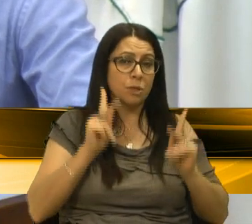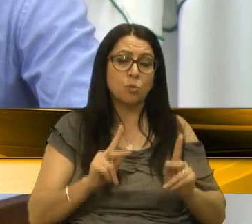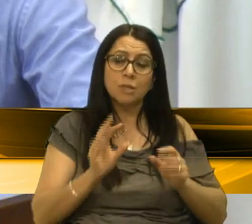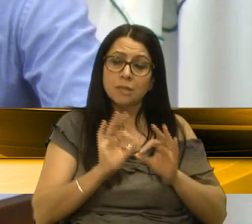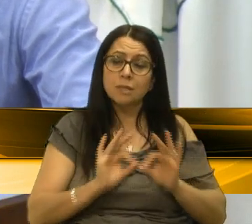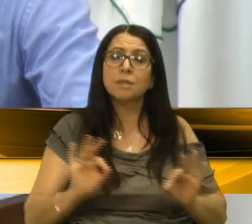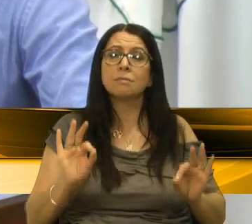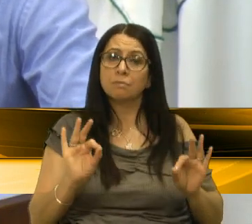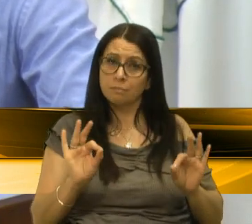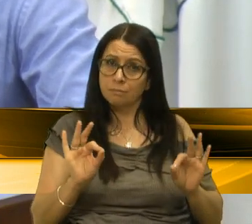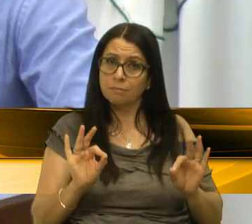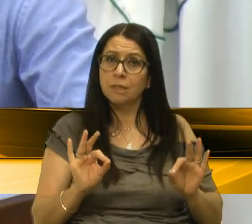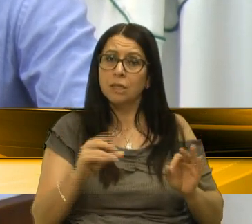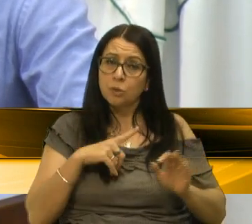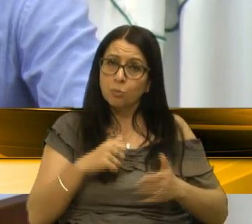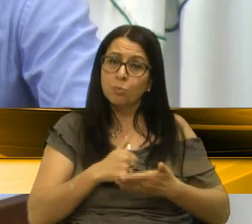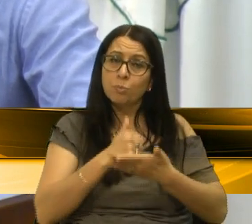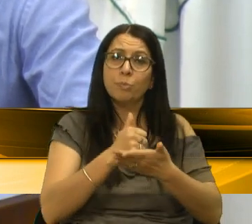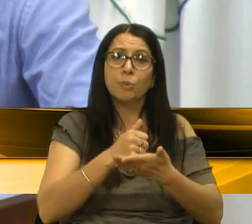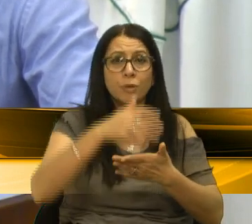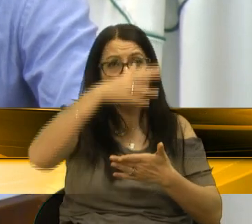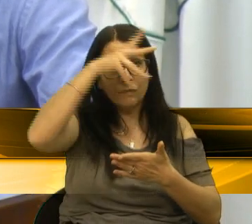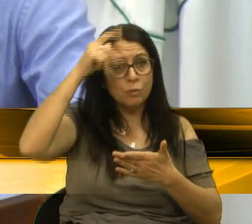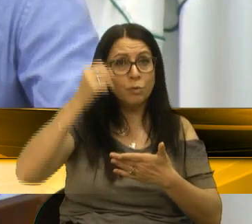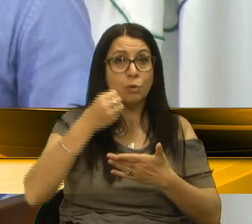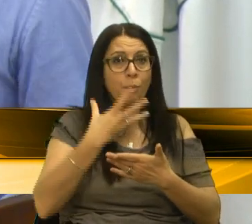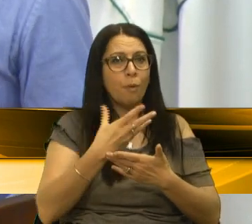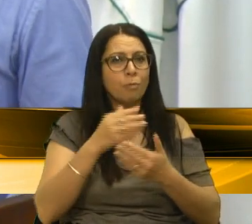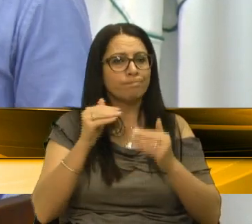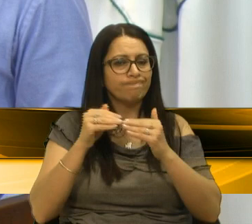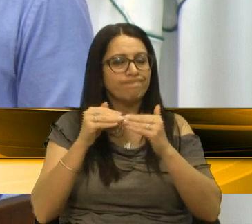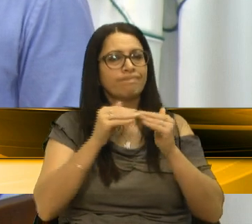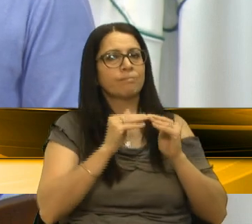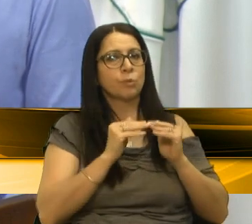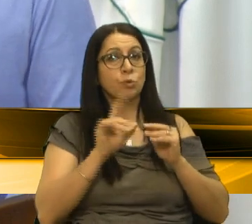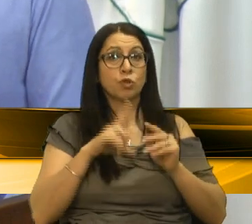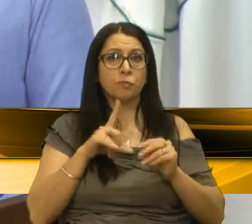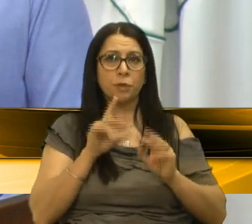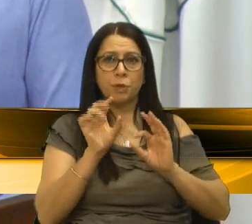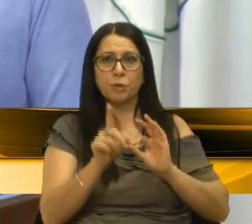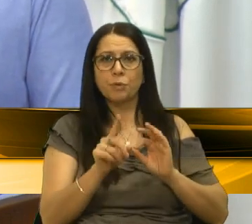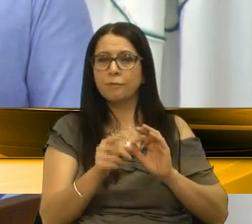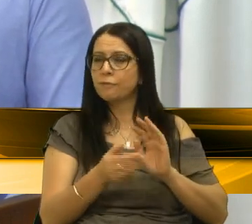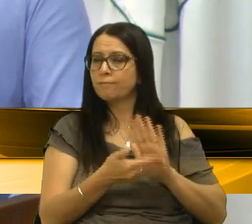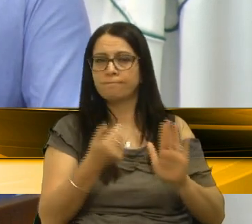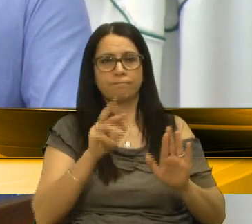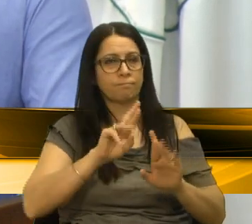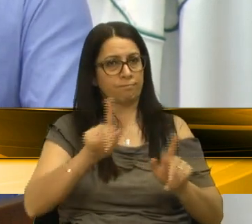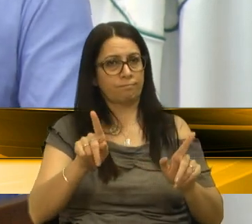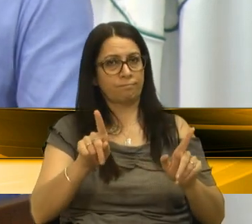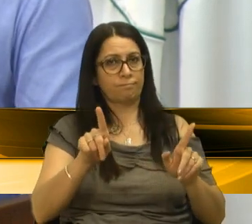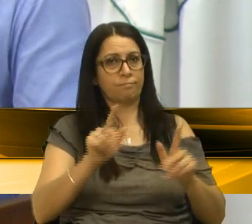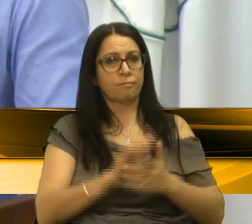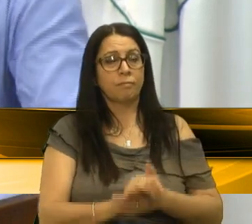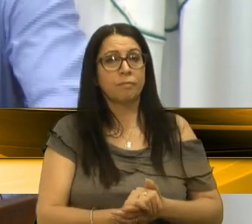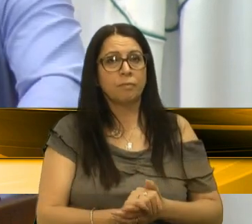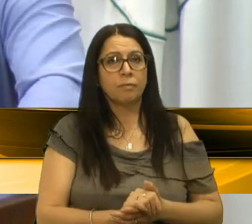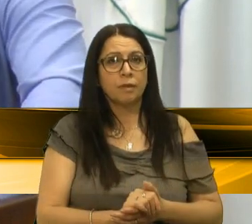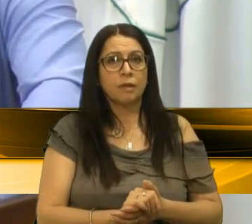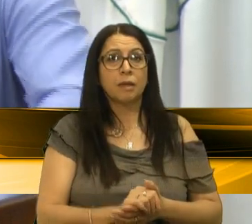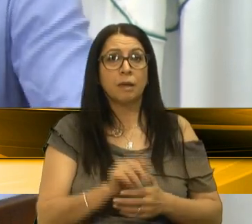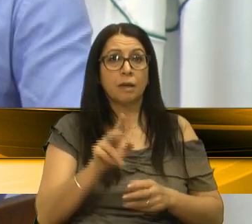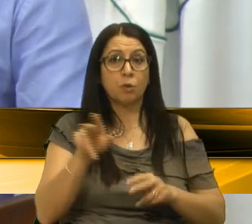que deveriam ter o apoio do poder público e o bom senso quando tiveram justamente o oposto. Ainda no